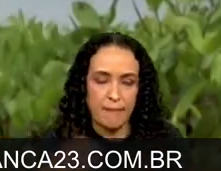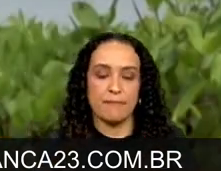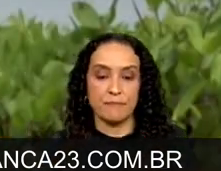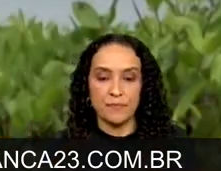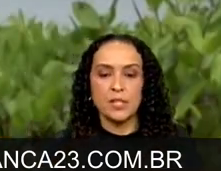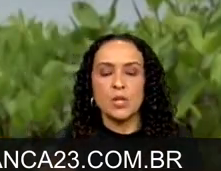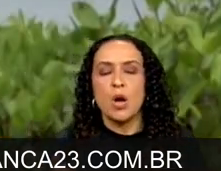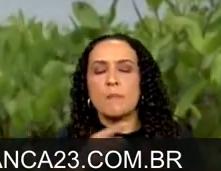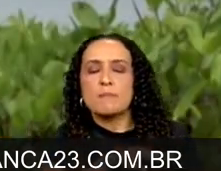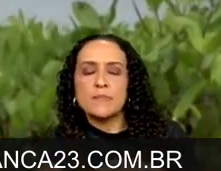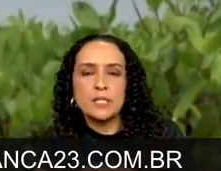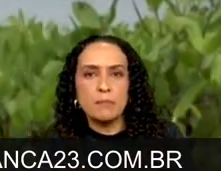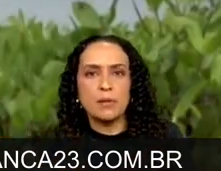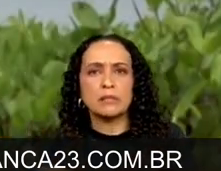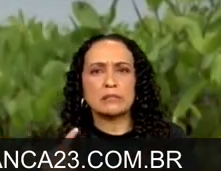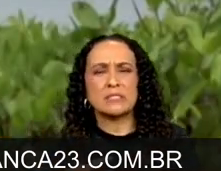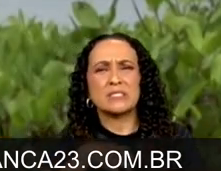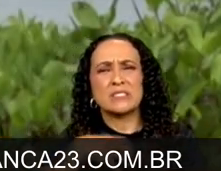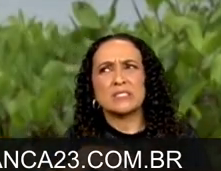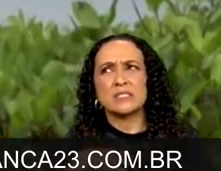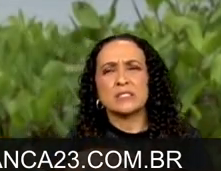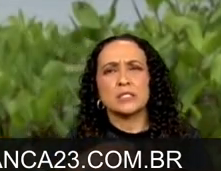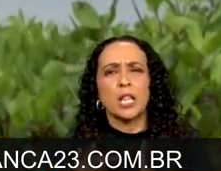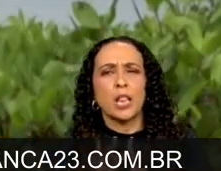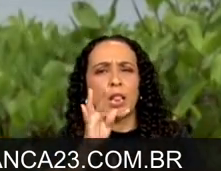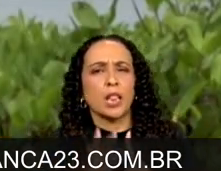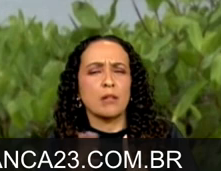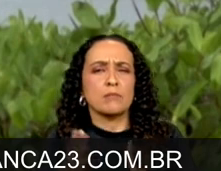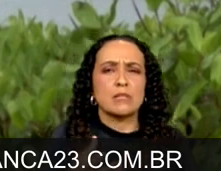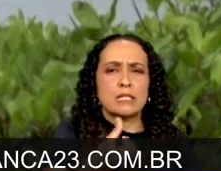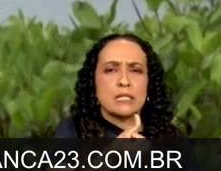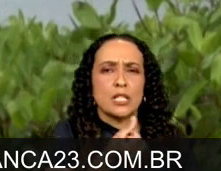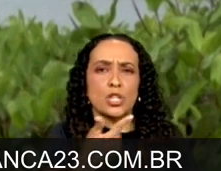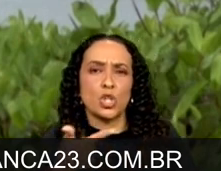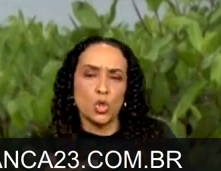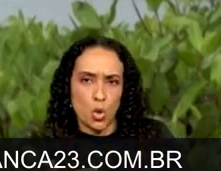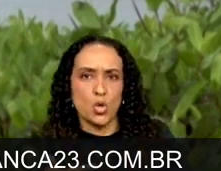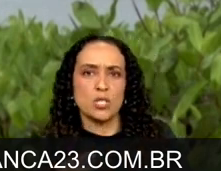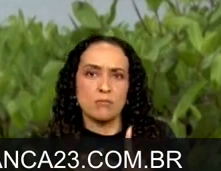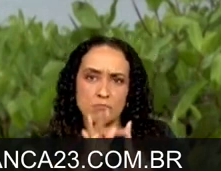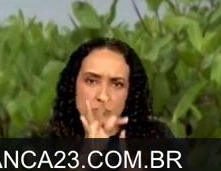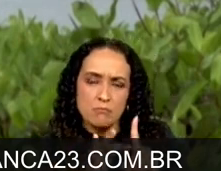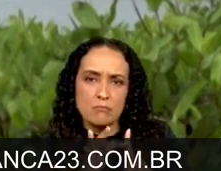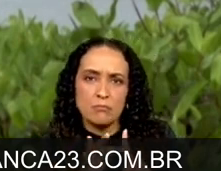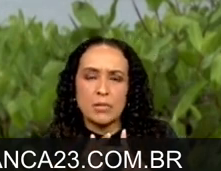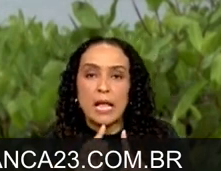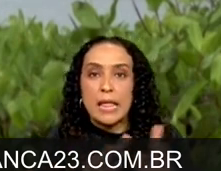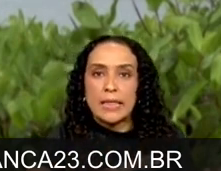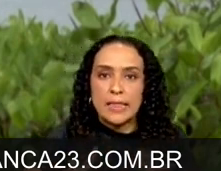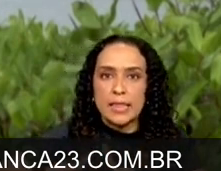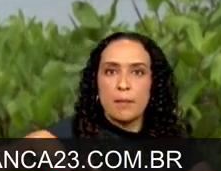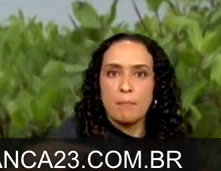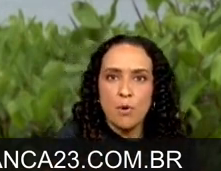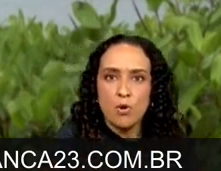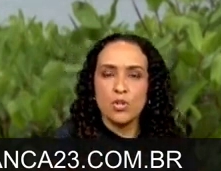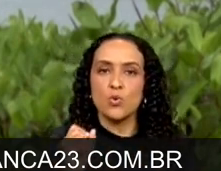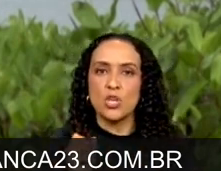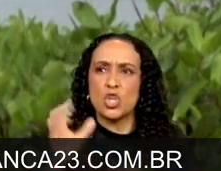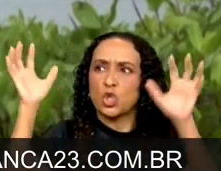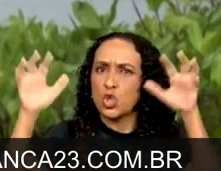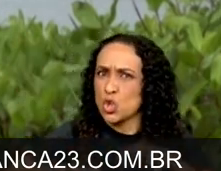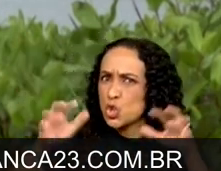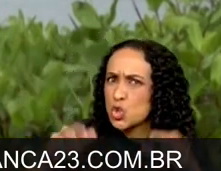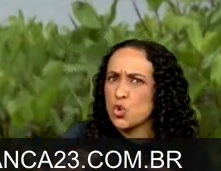numa semana com sensação térmica de 62 graus, para 7 dias depois, com